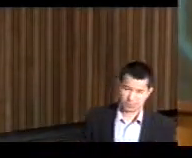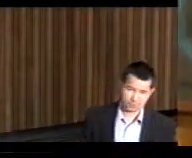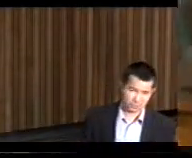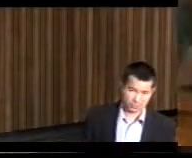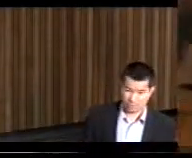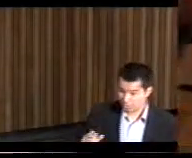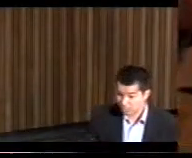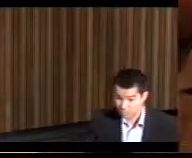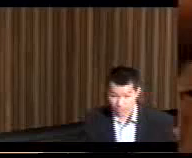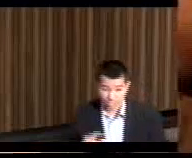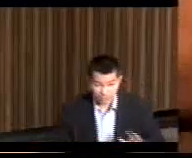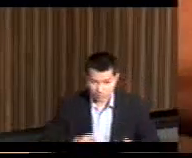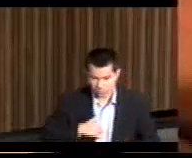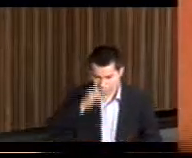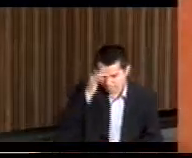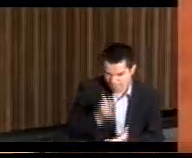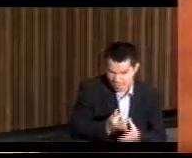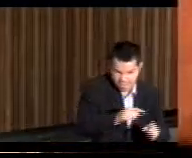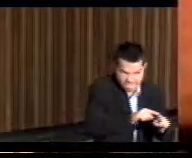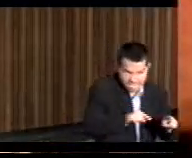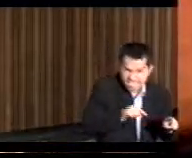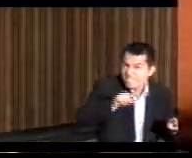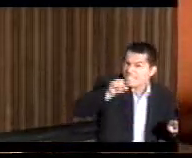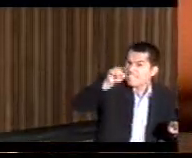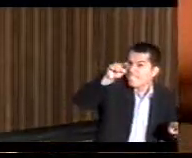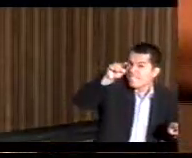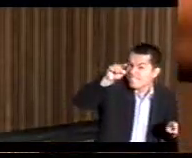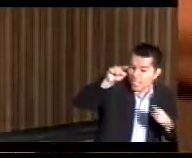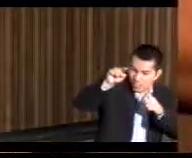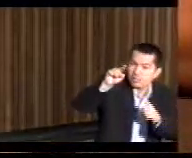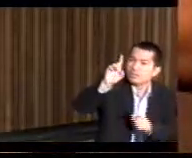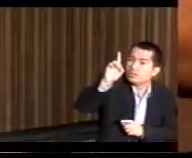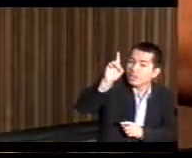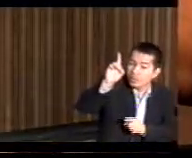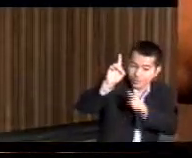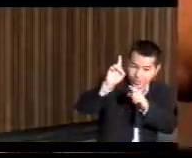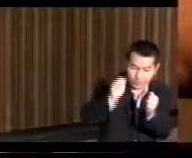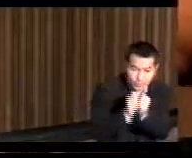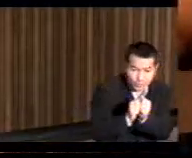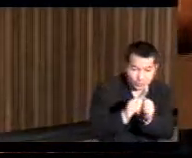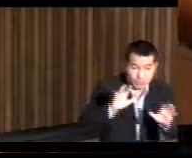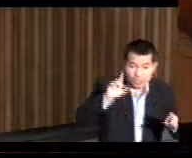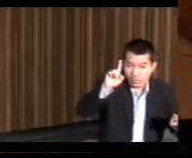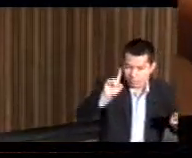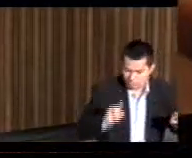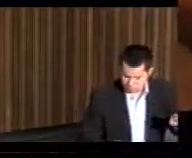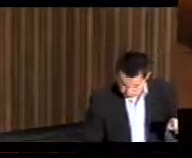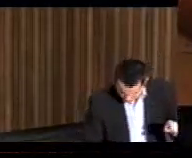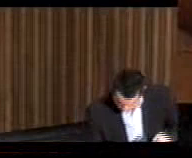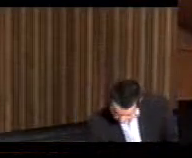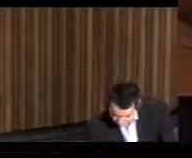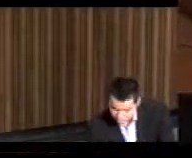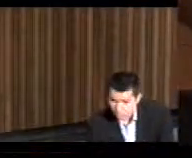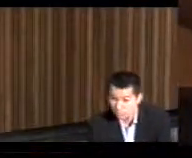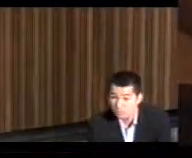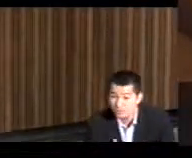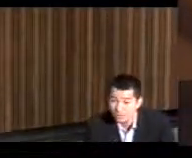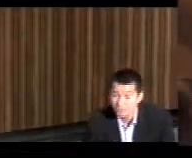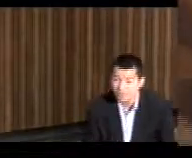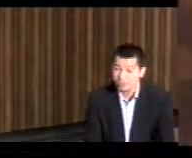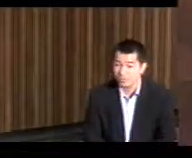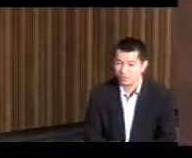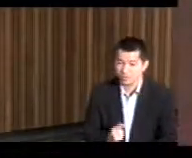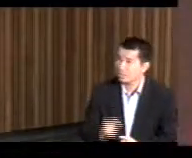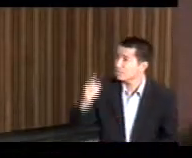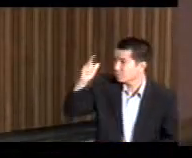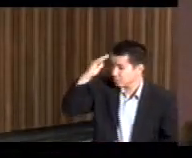montanha, quando eu estou lá no fundo do vale, ou quando eu estou no plano. E Ele tem que sempre me lembrar, porque Ele sabe que eu sou